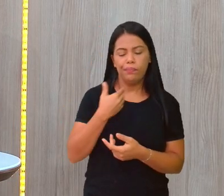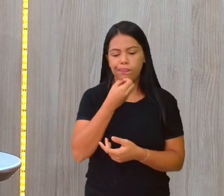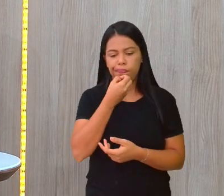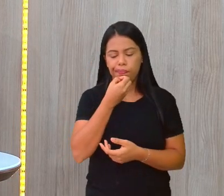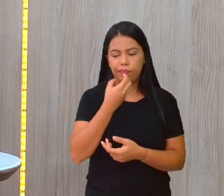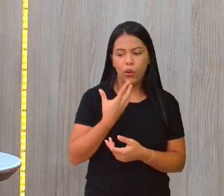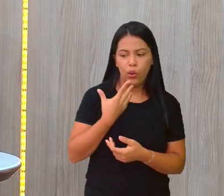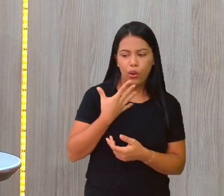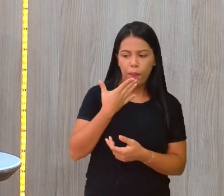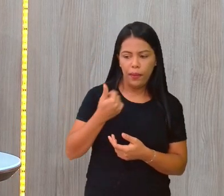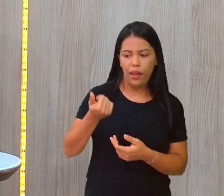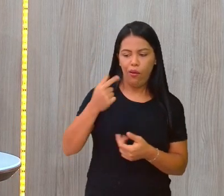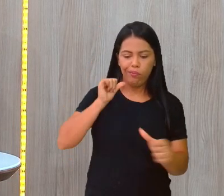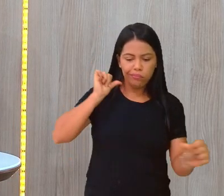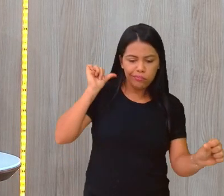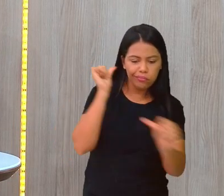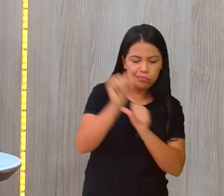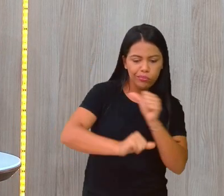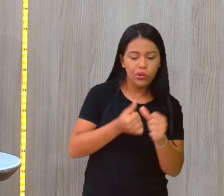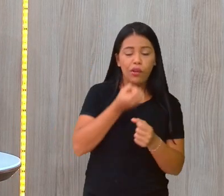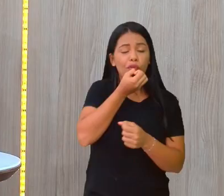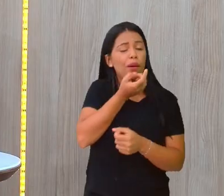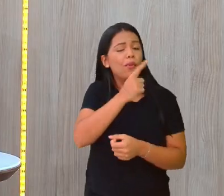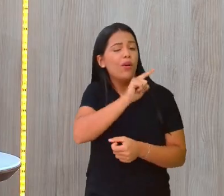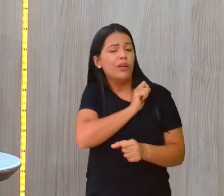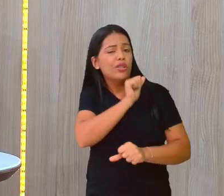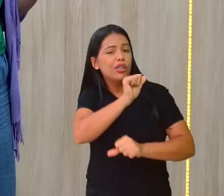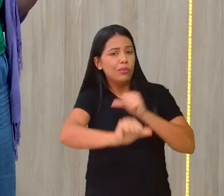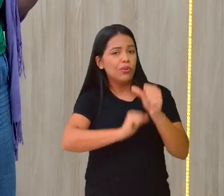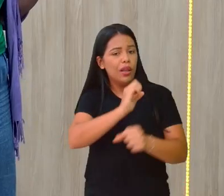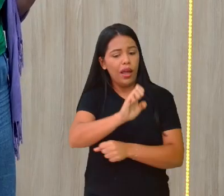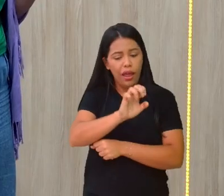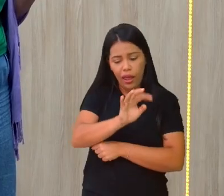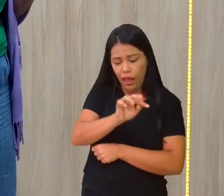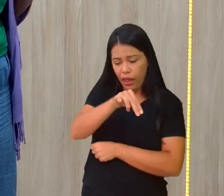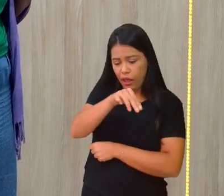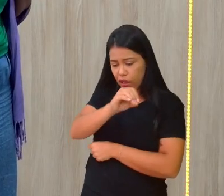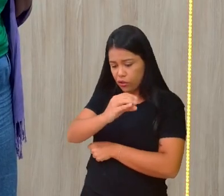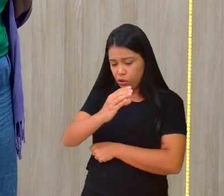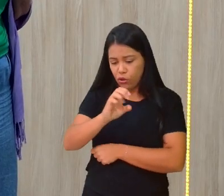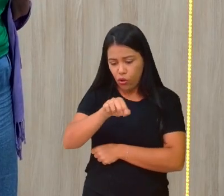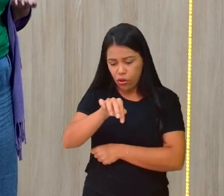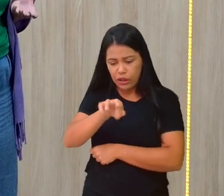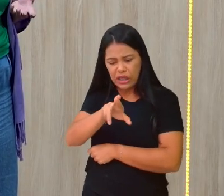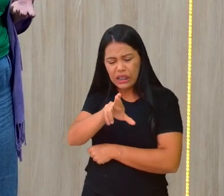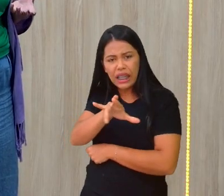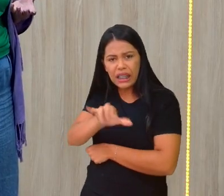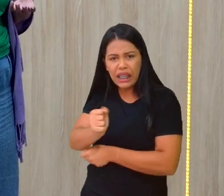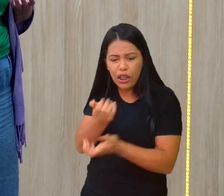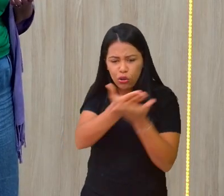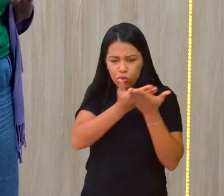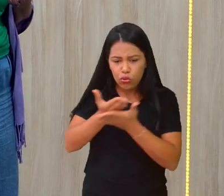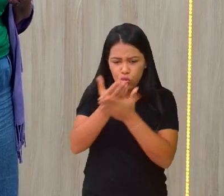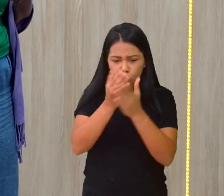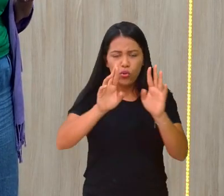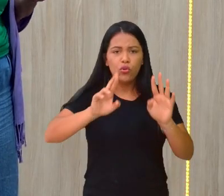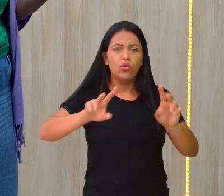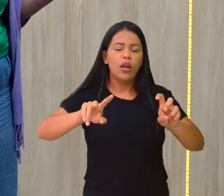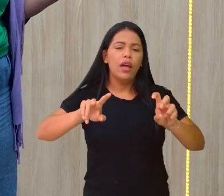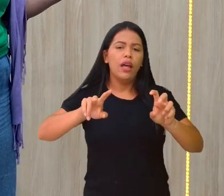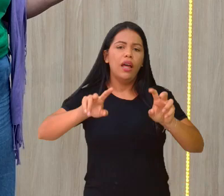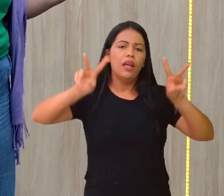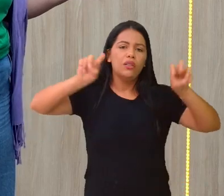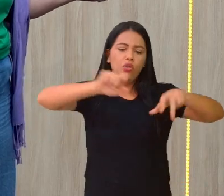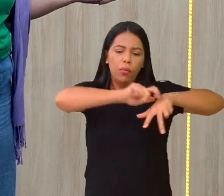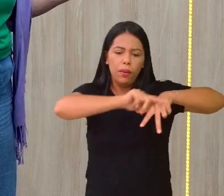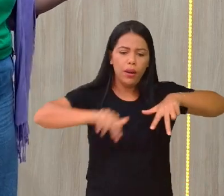mesmo. Que a gente tenha aberto os olhos para essa questão da etnocentria e ver que, meu Deus, como assim? Não existe